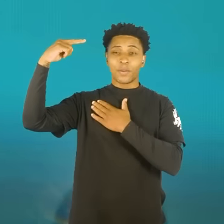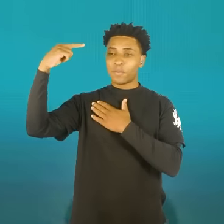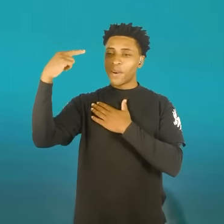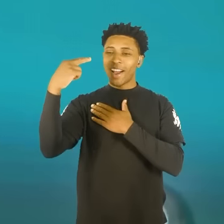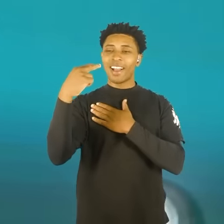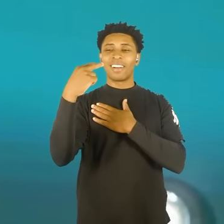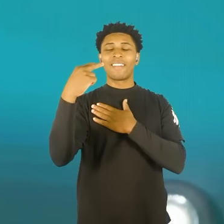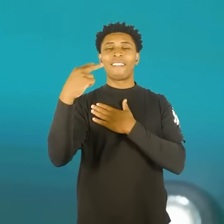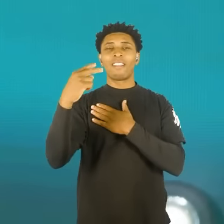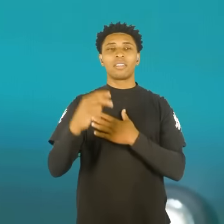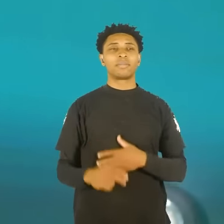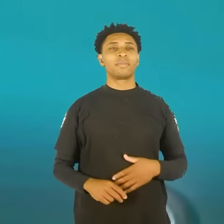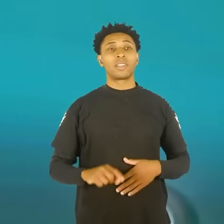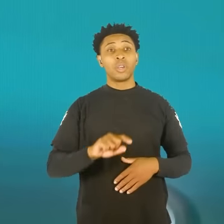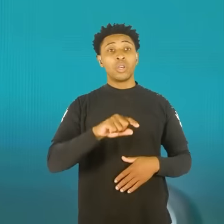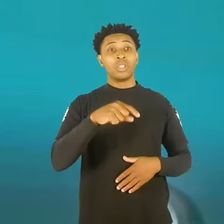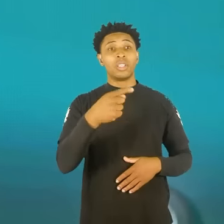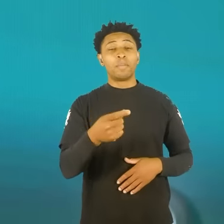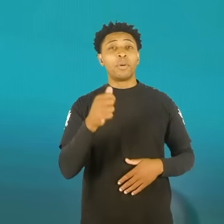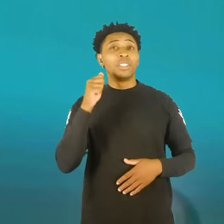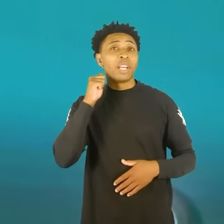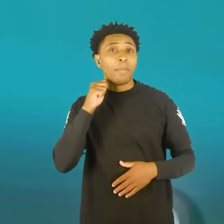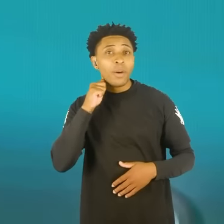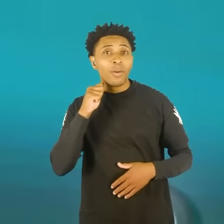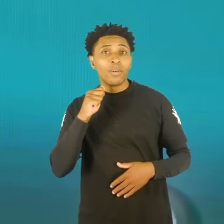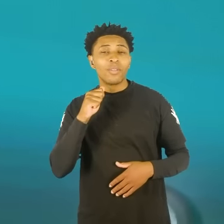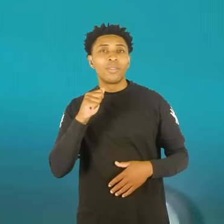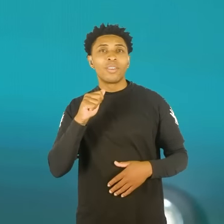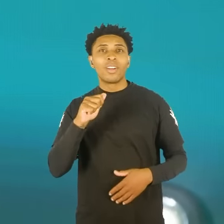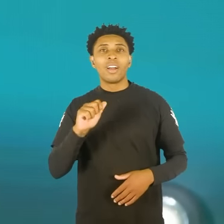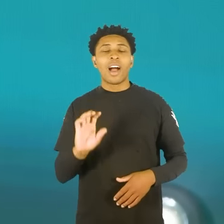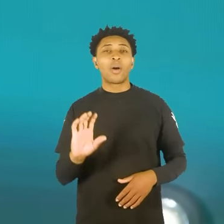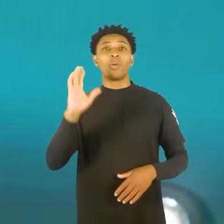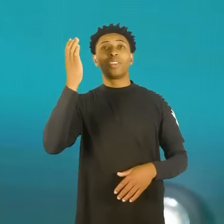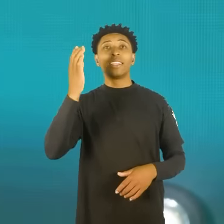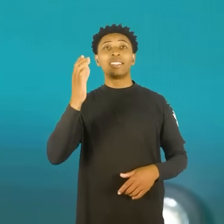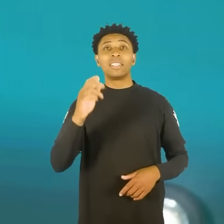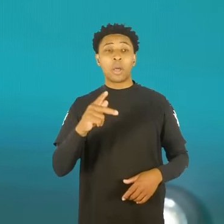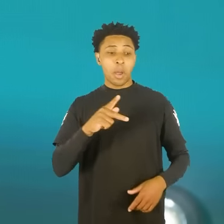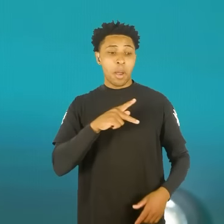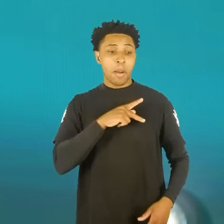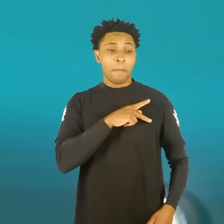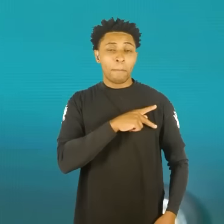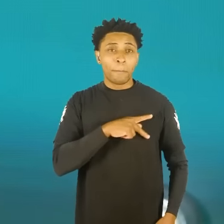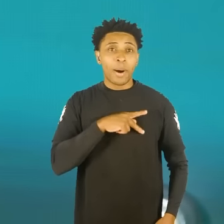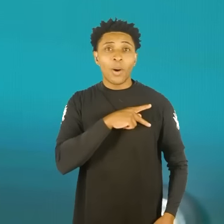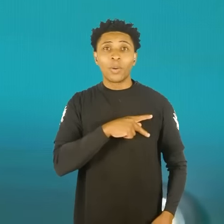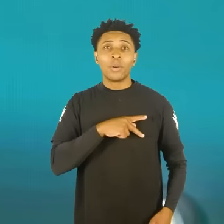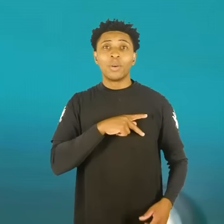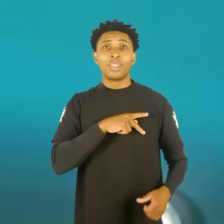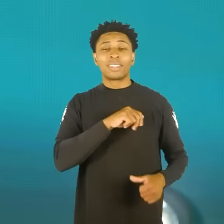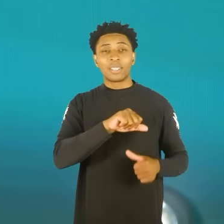Depois de Abel vem Paulo. Eu acho lindo porque a Bíblia se conecta. A Bíblia deixa claro que Paulo estava